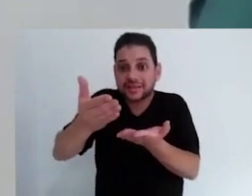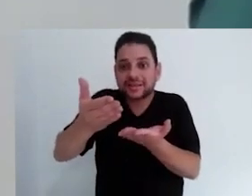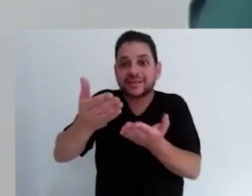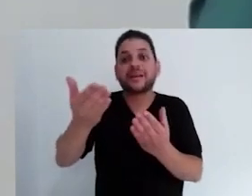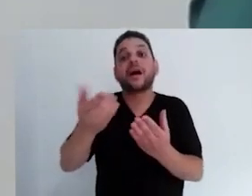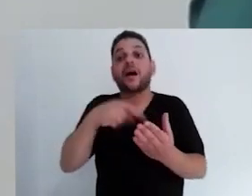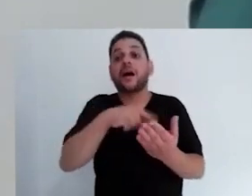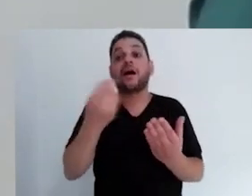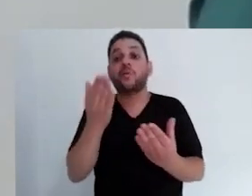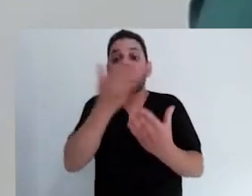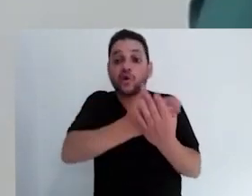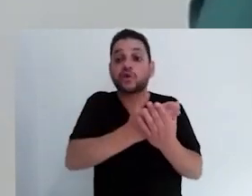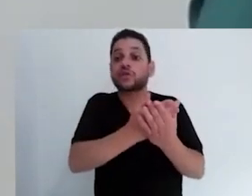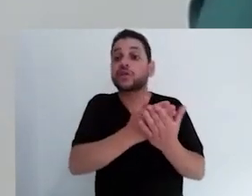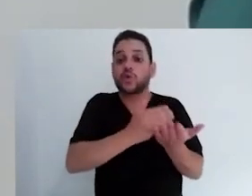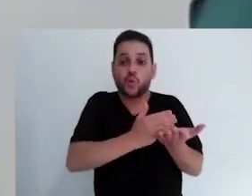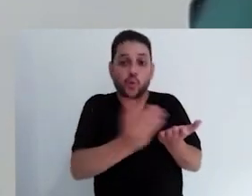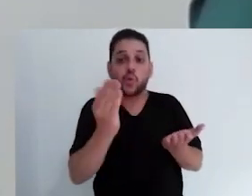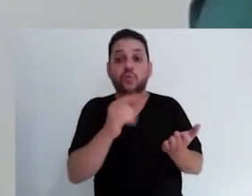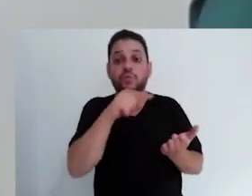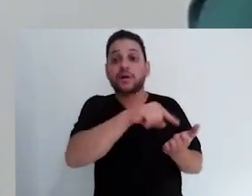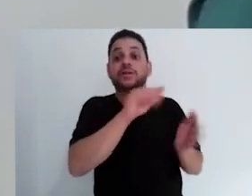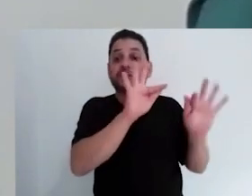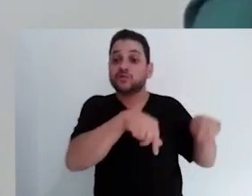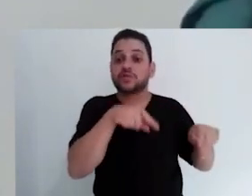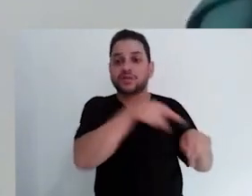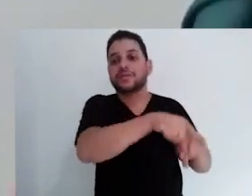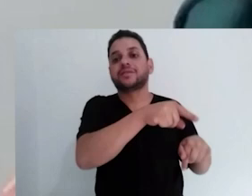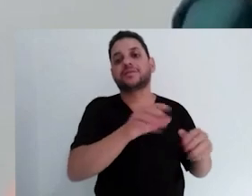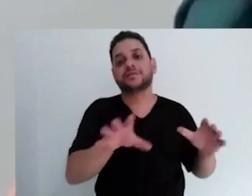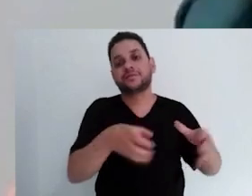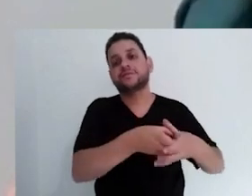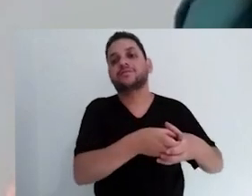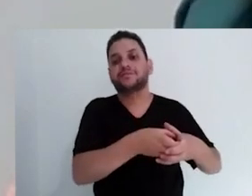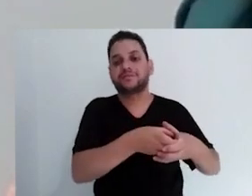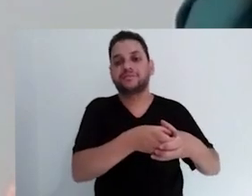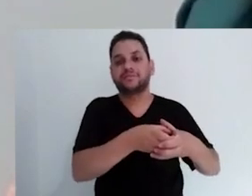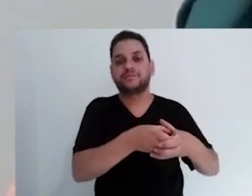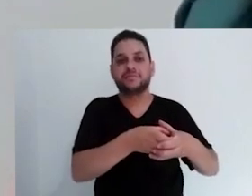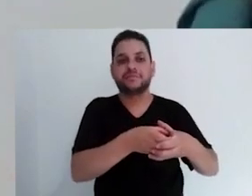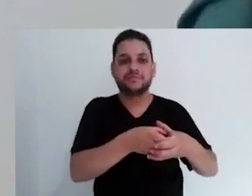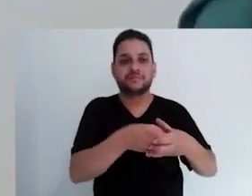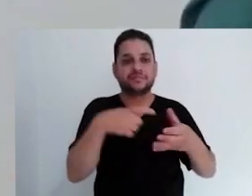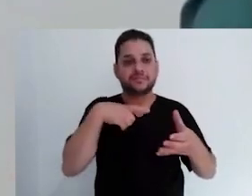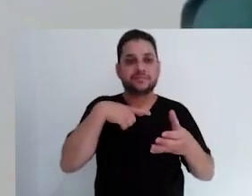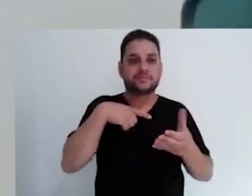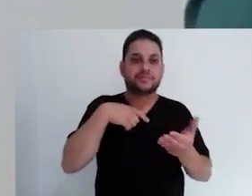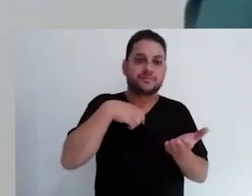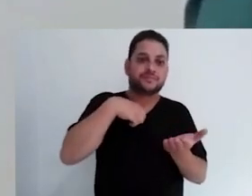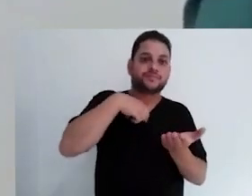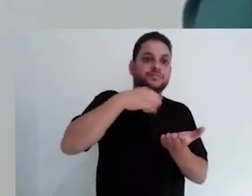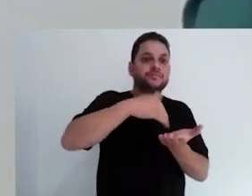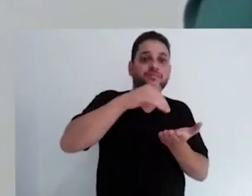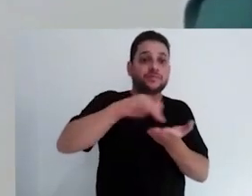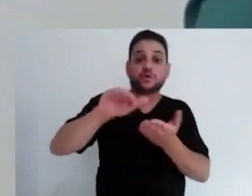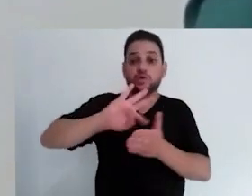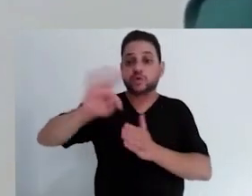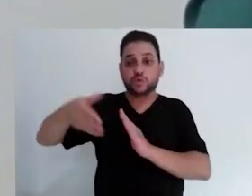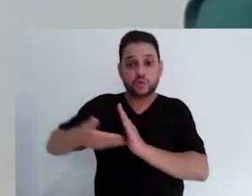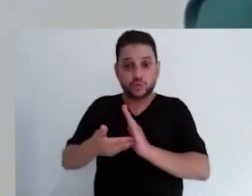integralmente pelos núcleos, a secretaria, ela hoje em dia está atrofiada, ela não demanda o funcionamento pleno de